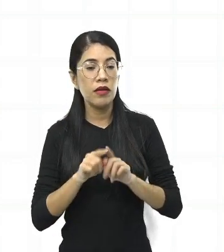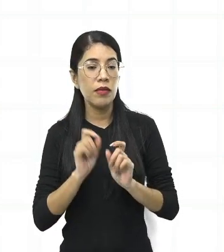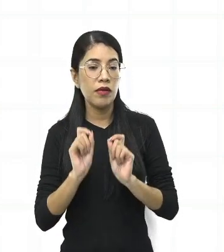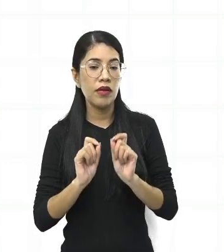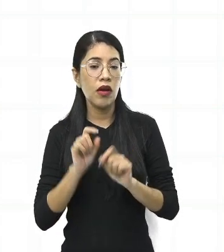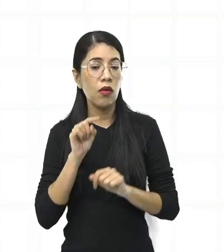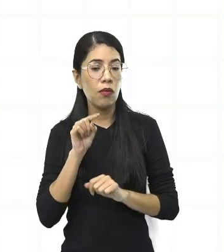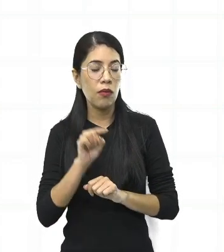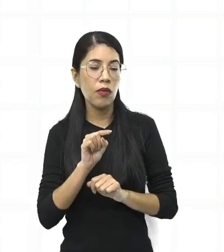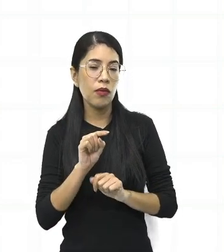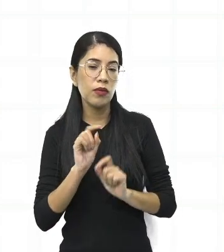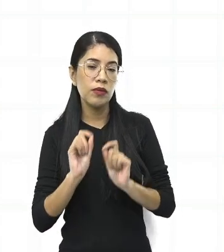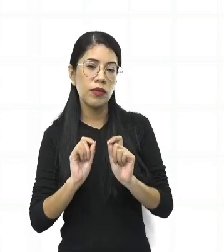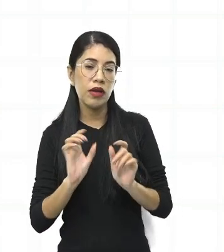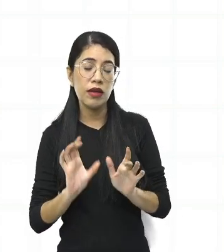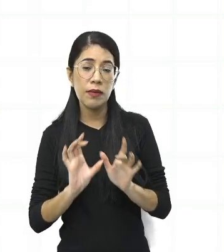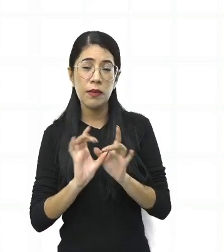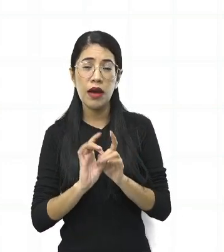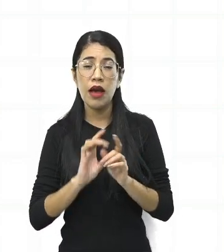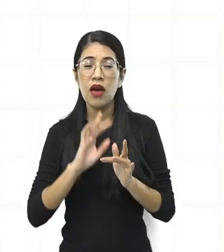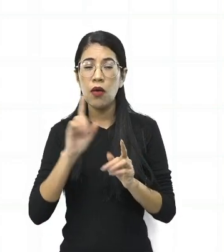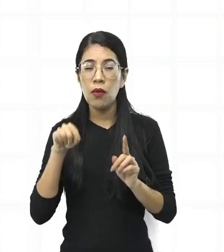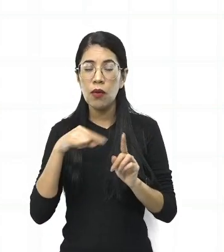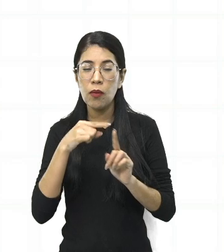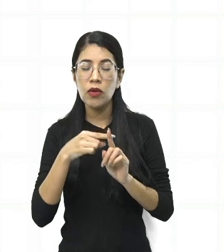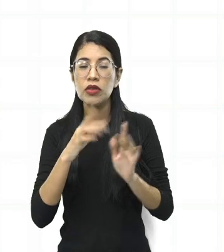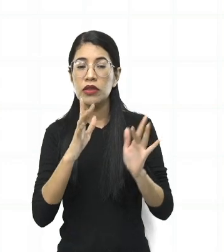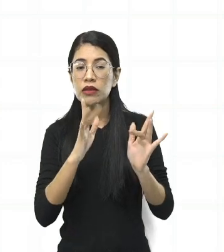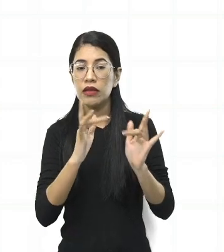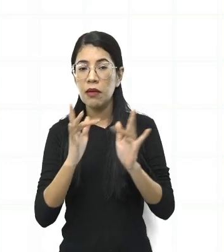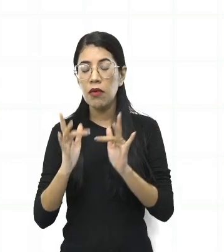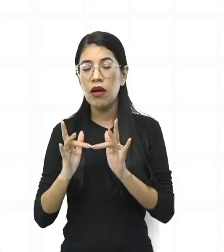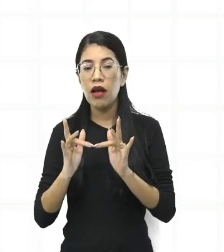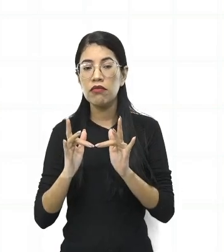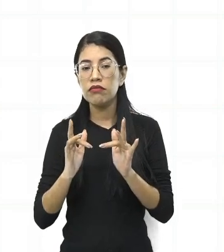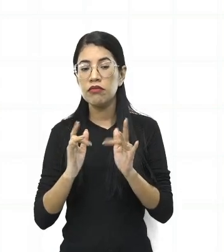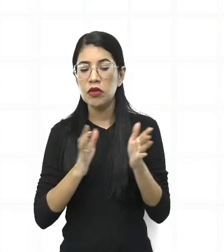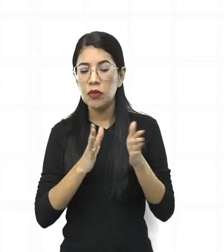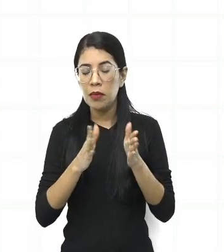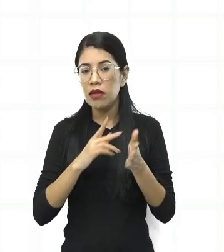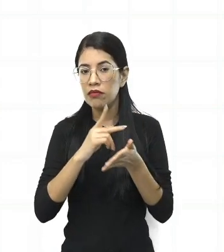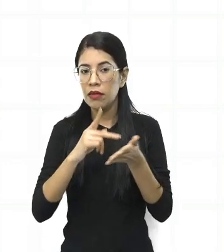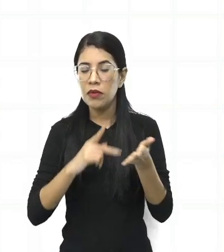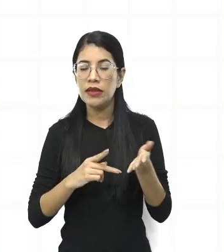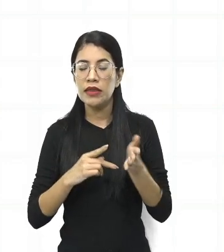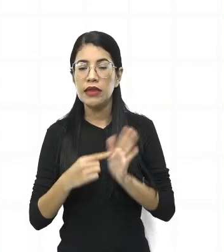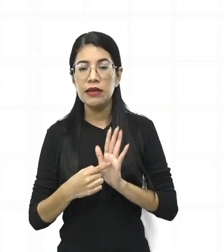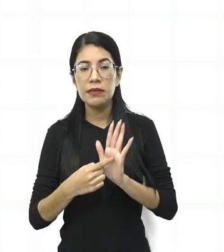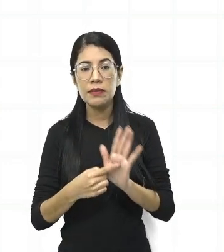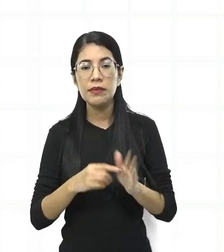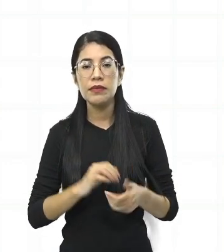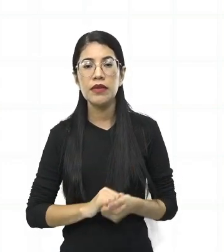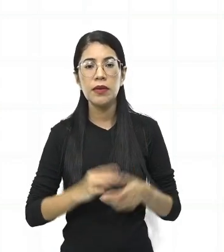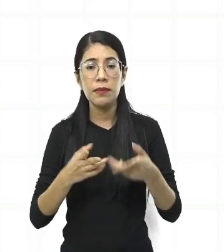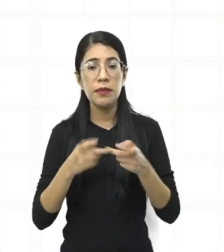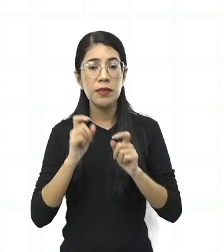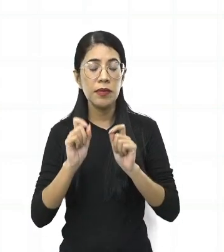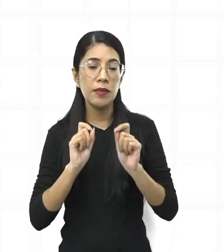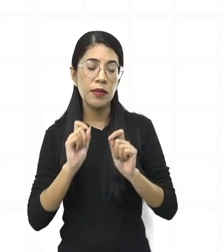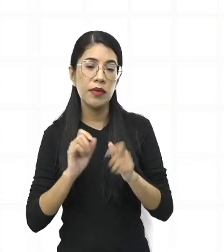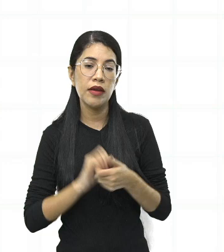ponto saltou na vírgula com a intenção de namorar no meio da poesia, né? Perceba que esse termo ele tinha que estar bem aqui,